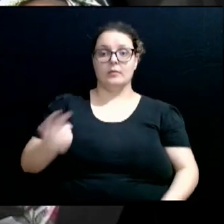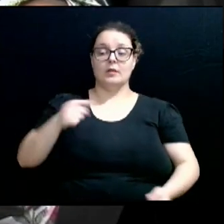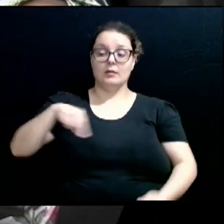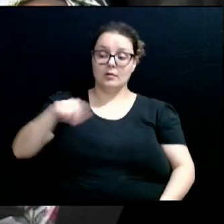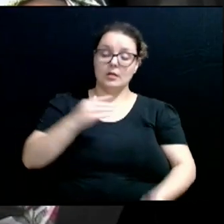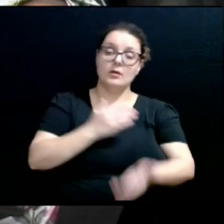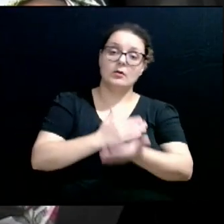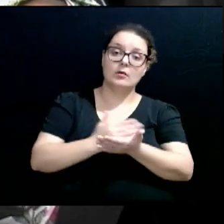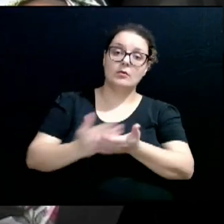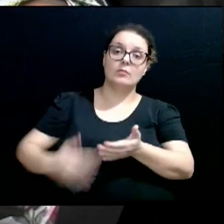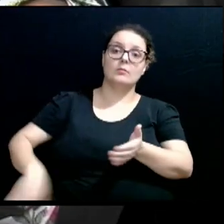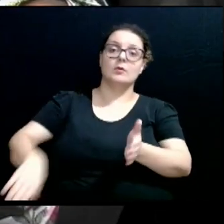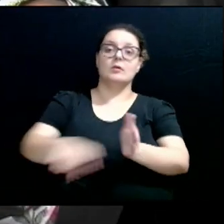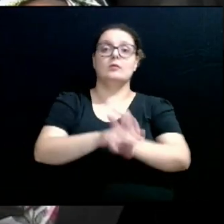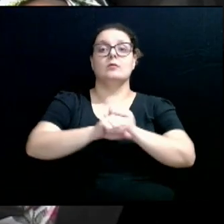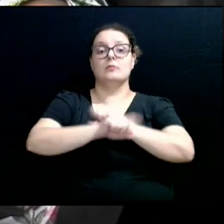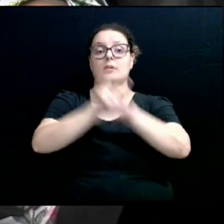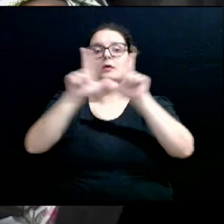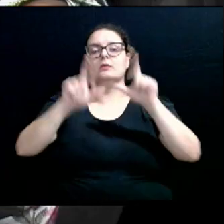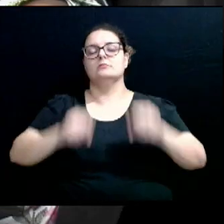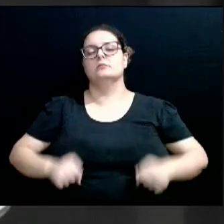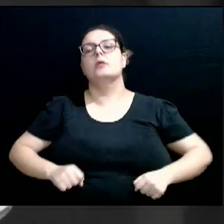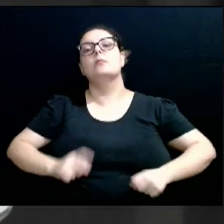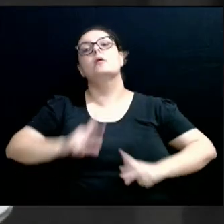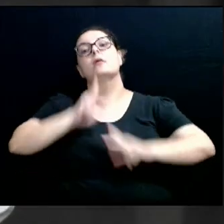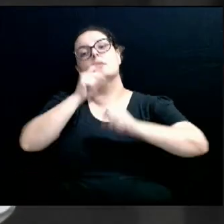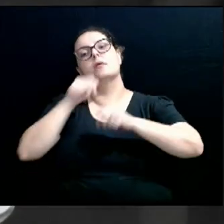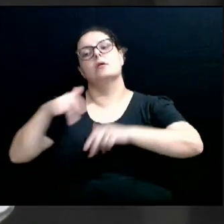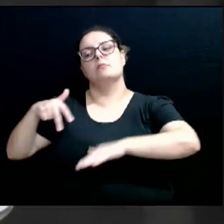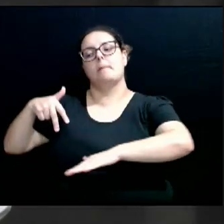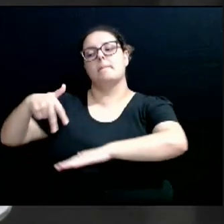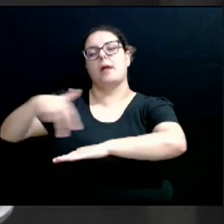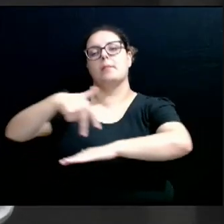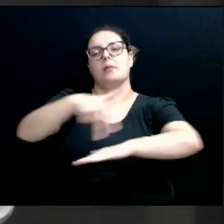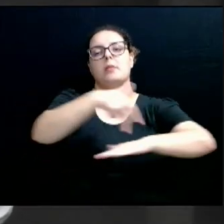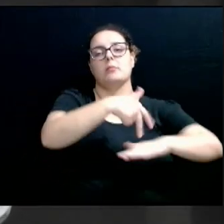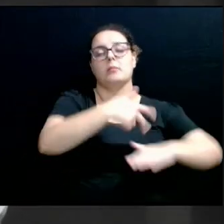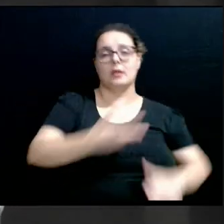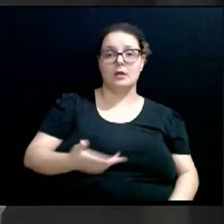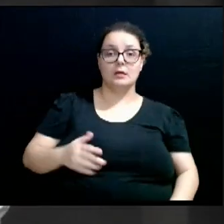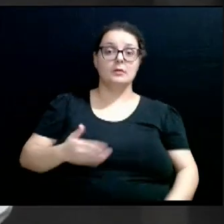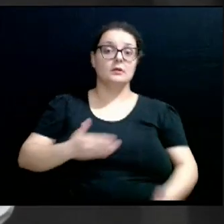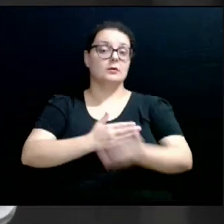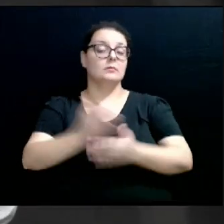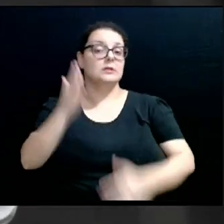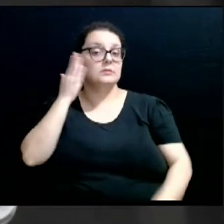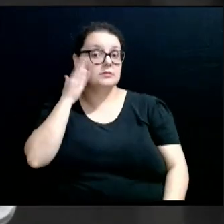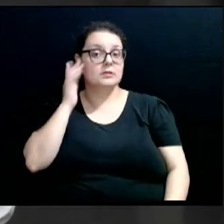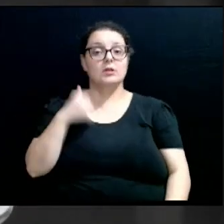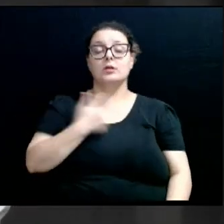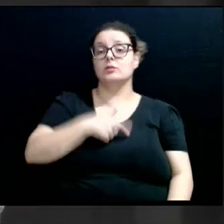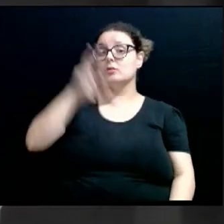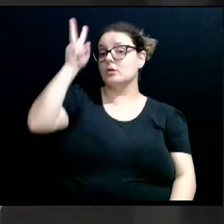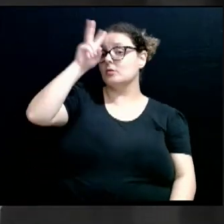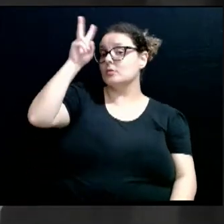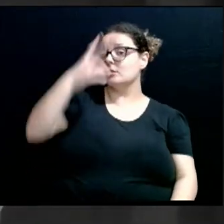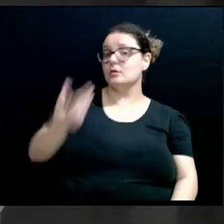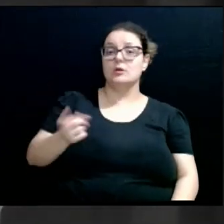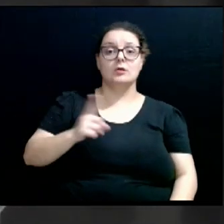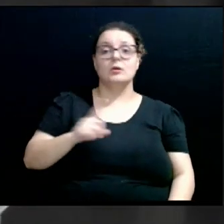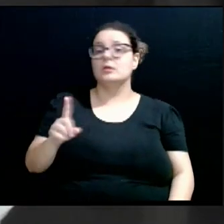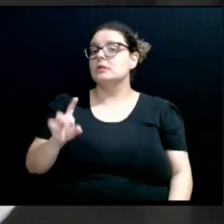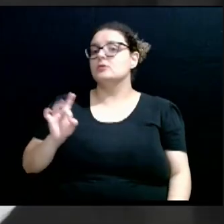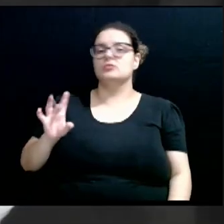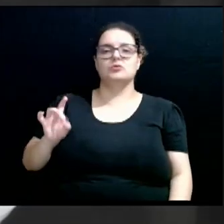mais força nesses espaços. E aí, a gente começa a entender que as nossas histórias, elas não são somente